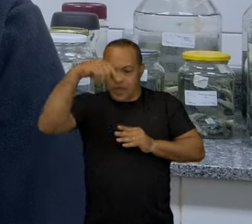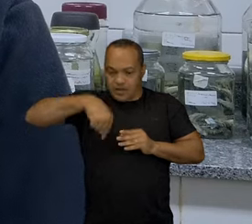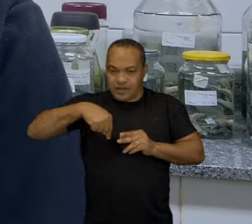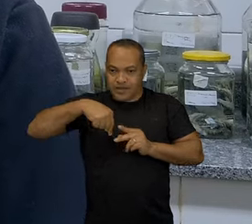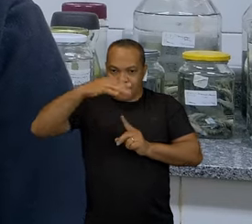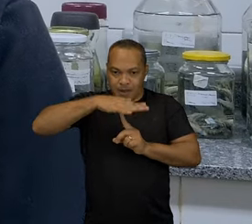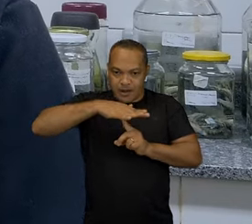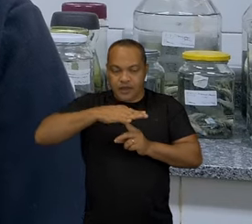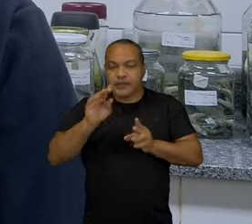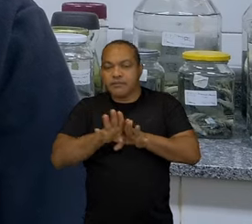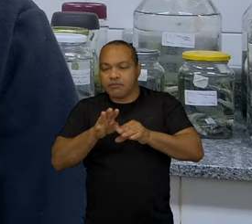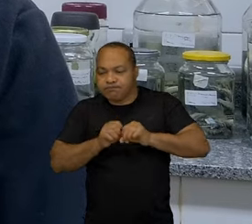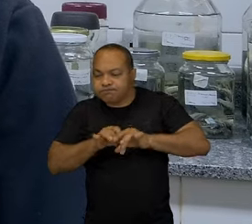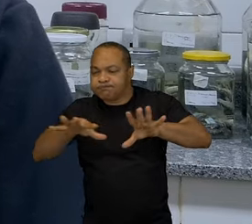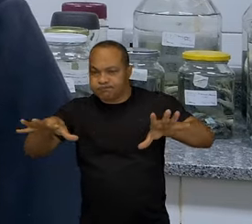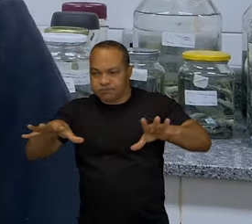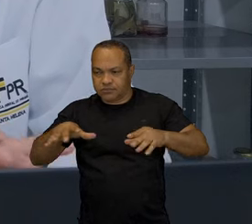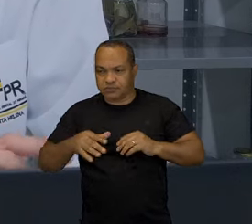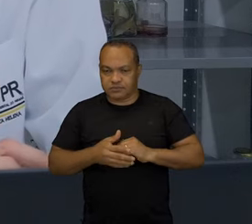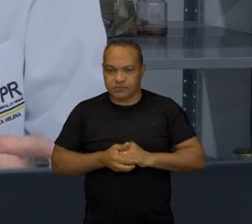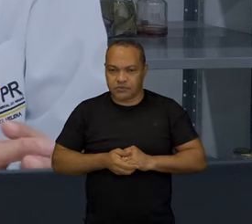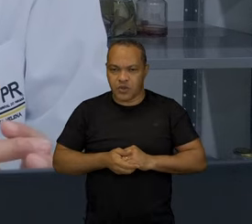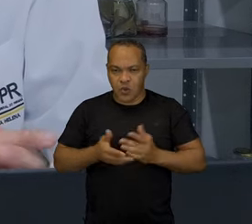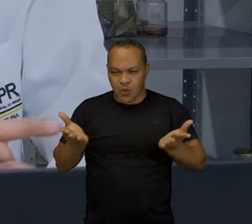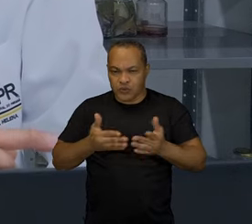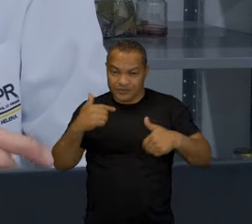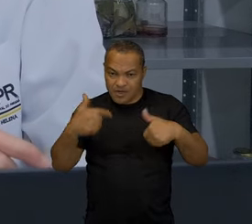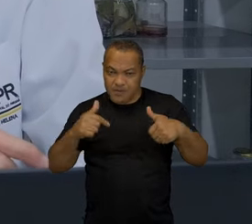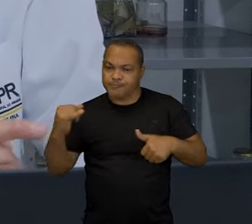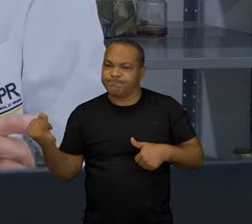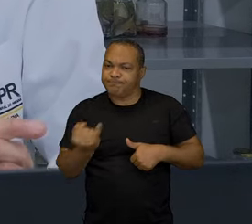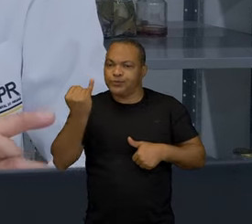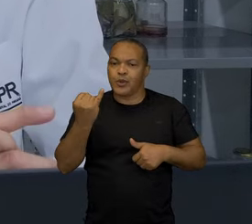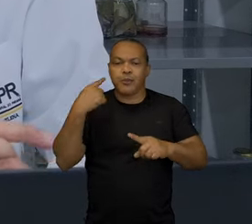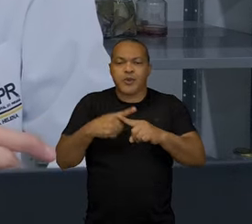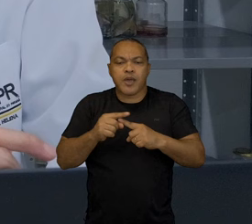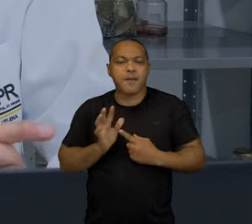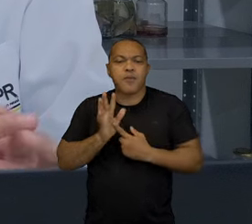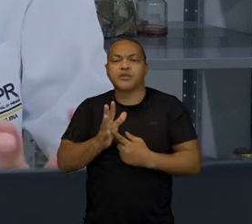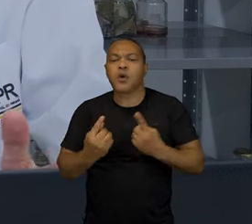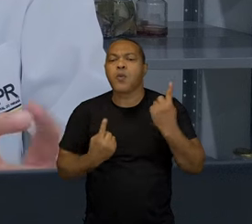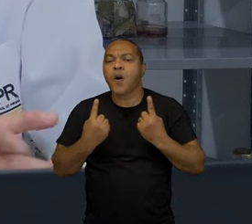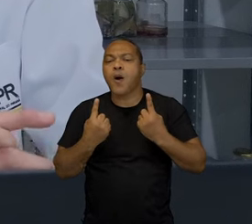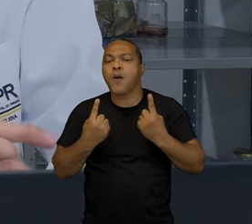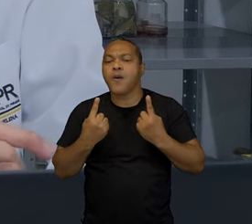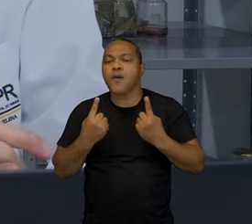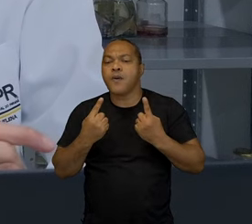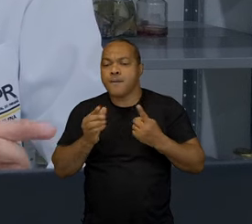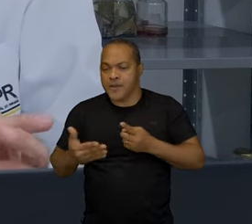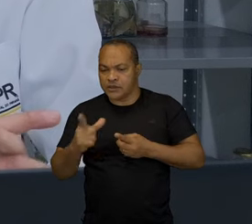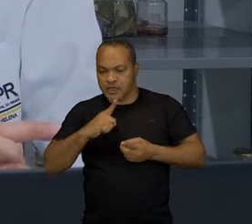nossa região e a sua distribuição geográfica. Bom, esse trabalho é importante porque ele mostra quais são as espécies que ocorrem